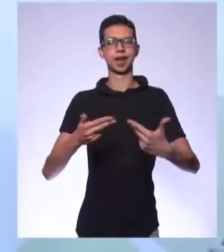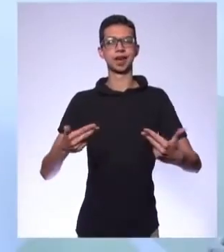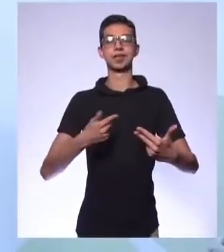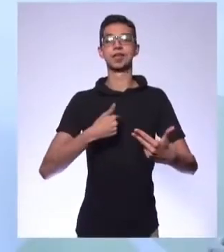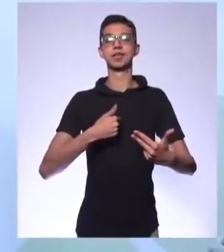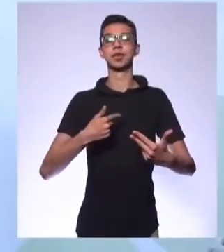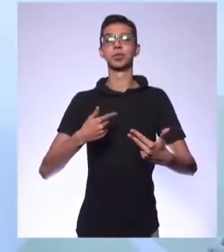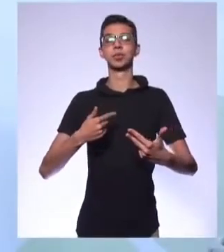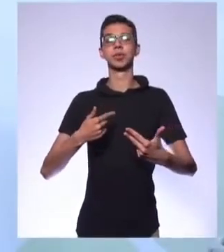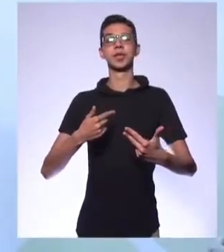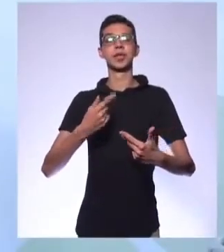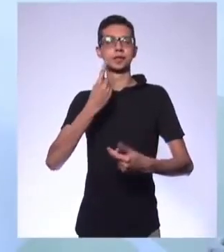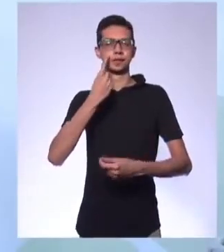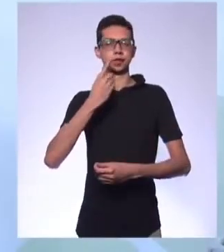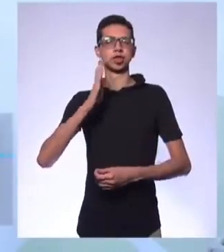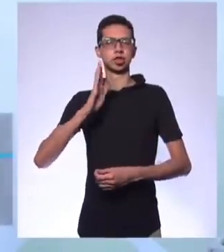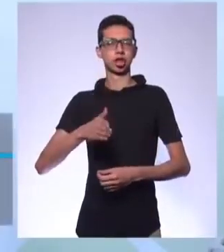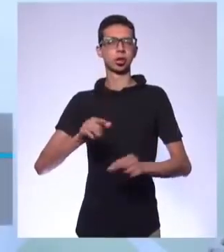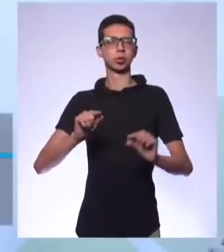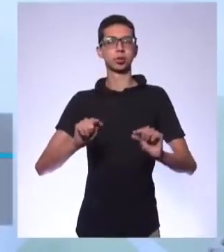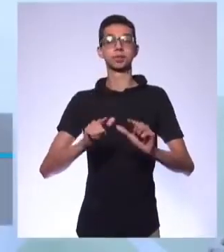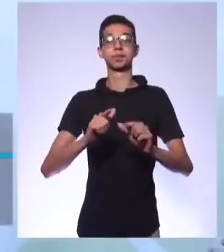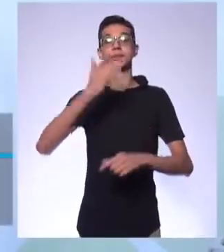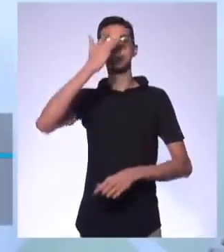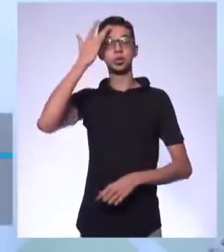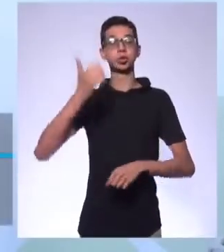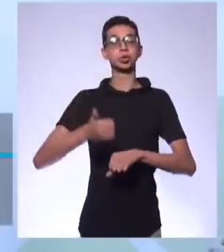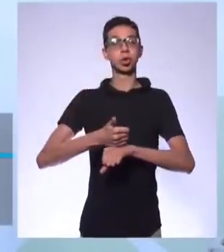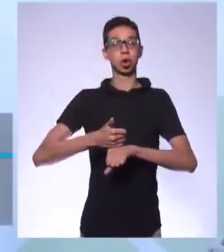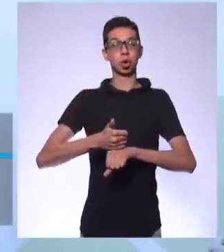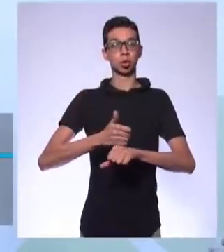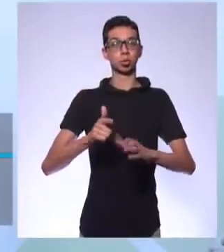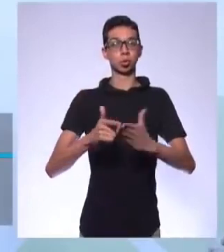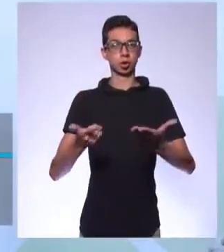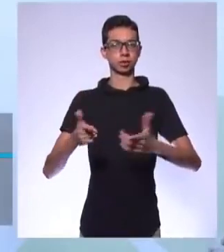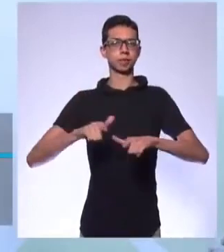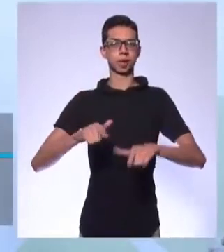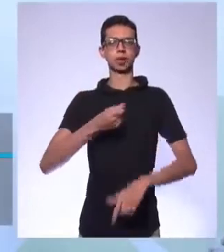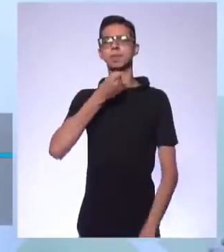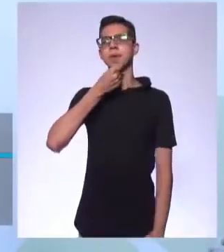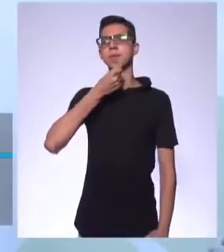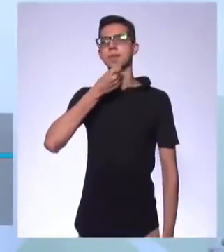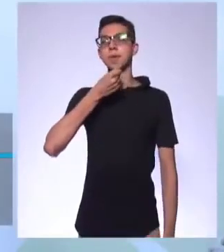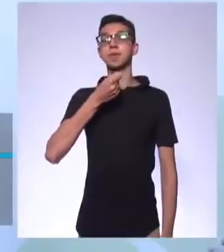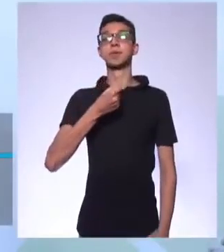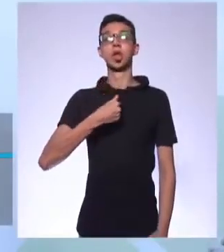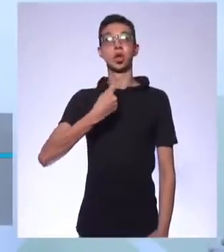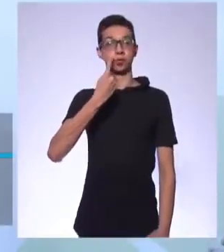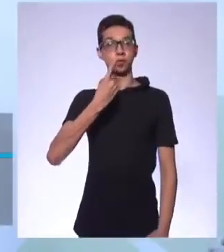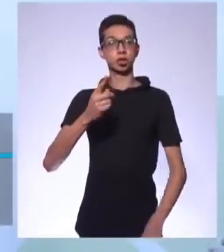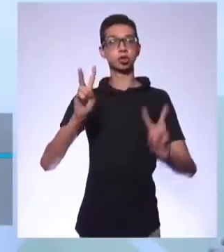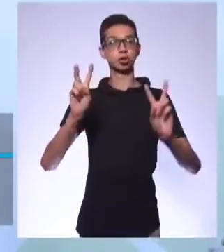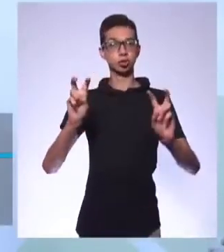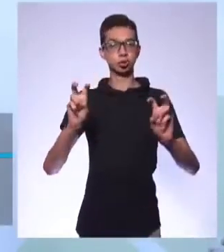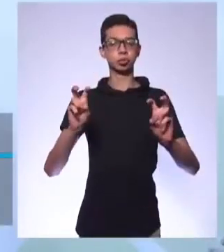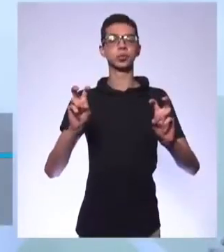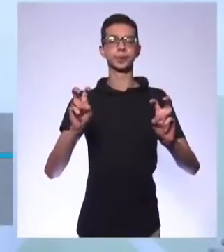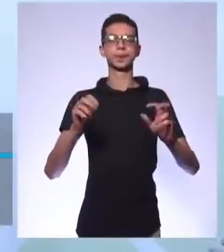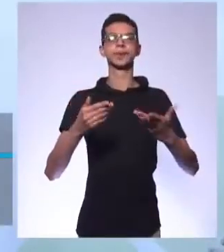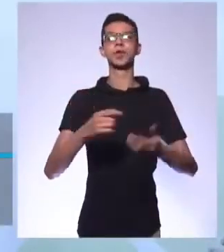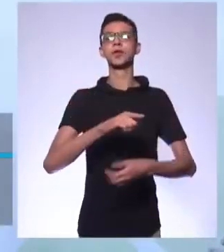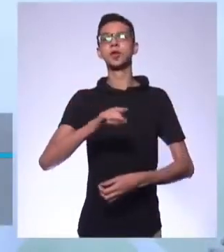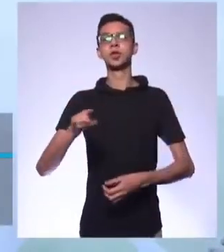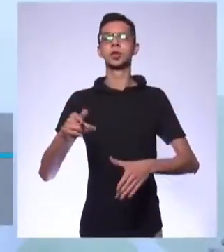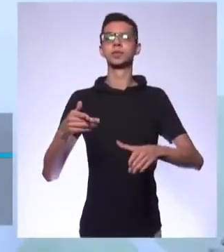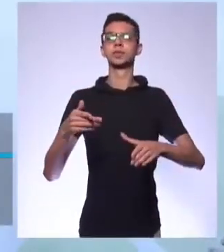base em postagens de jornalistas tal, sobre esse assunto. Então, a partir do momento que você começa a entender, a interagir, a conhecer mais esse